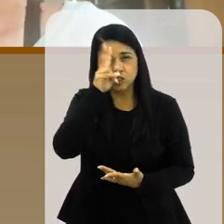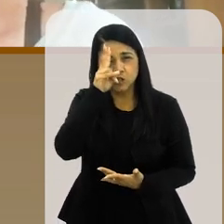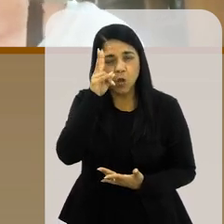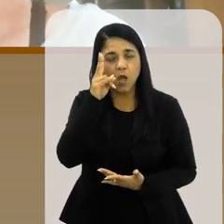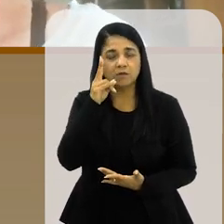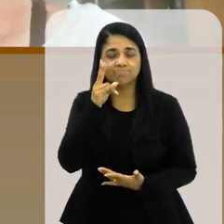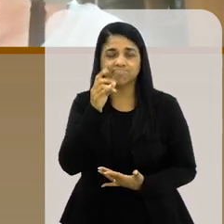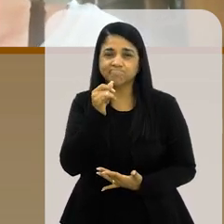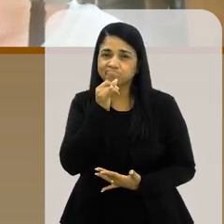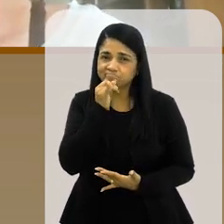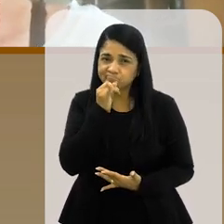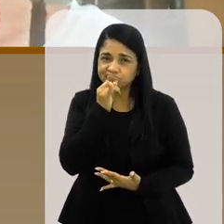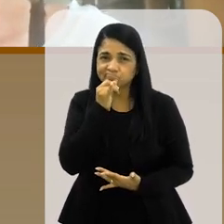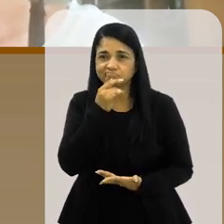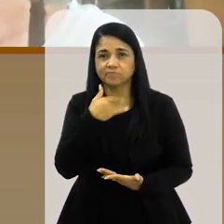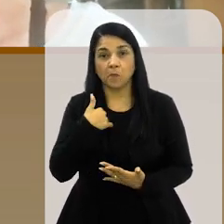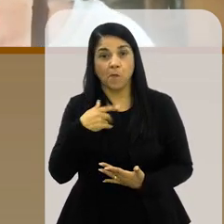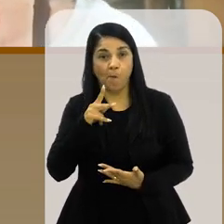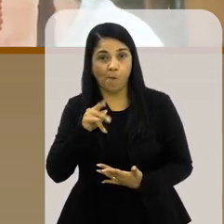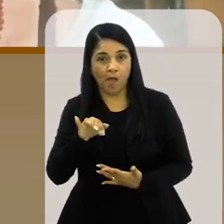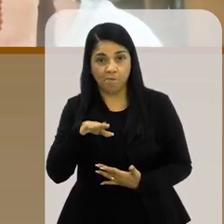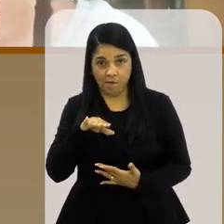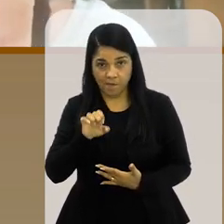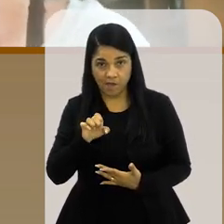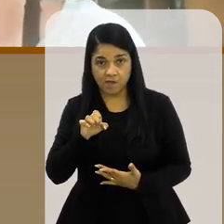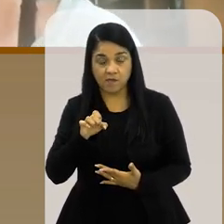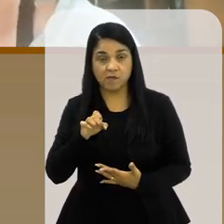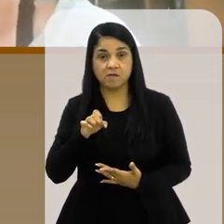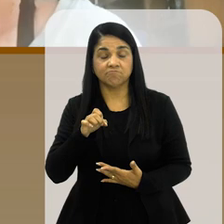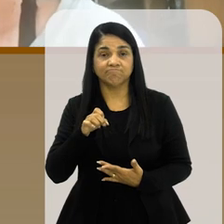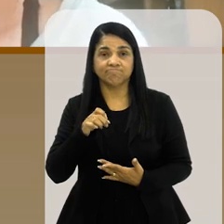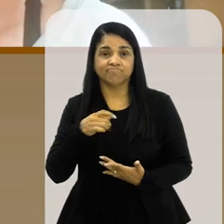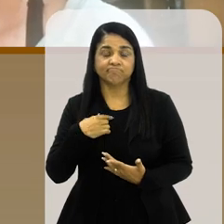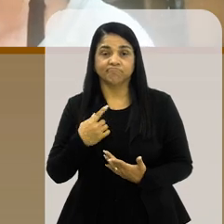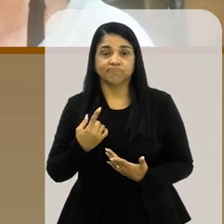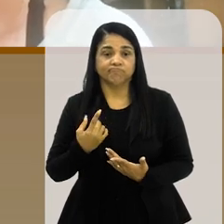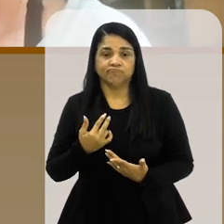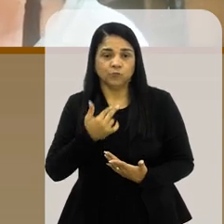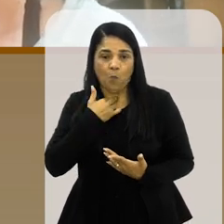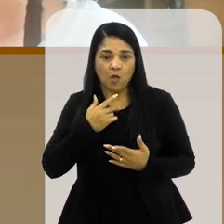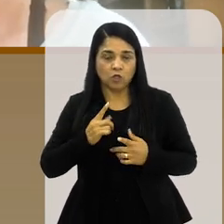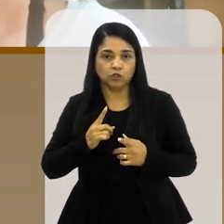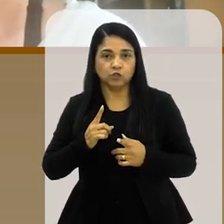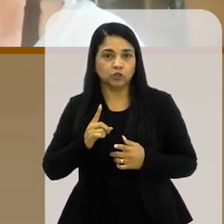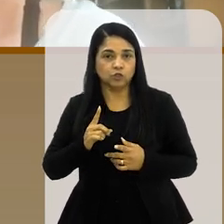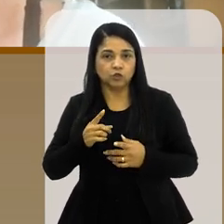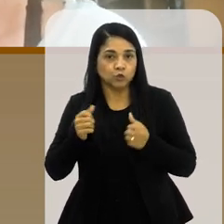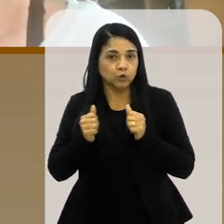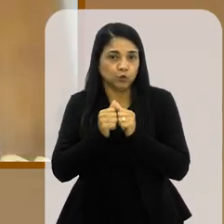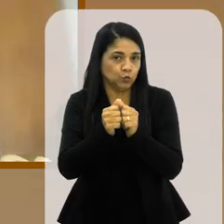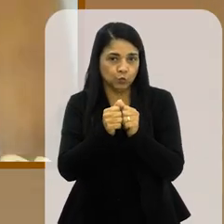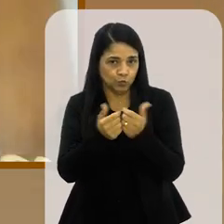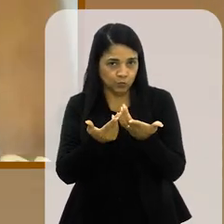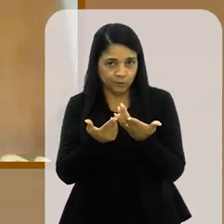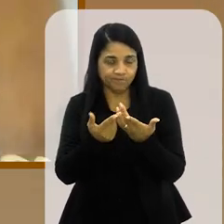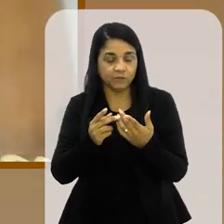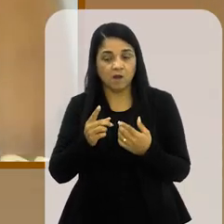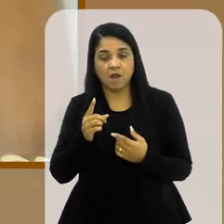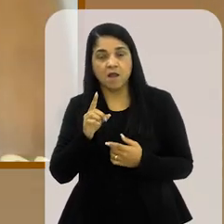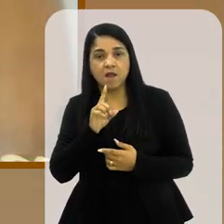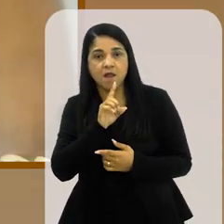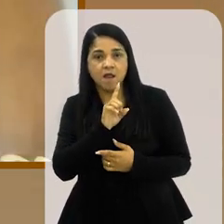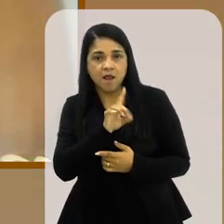tristes. Os meus pais não saíram juntos, evidentemente. Eles saíram cada um numa época, na década